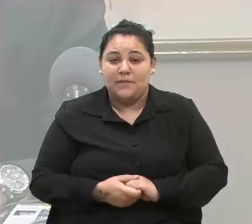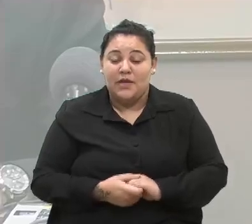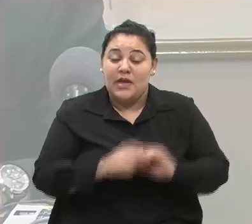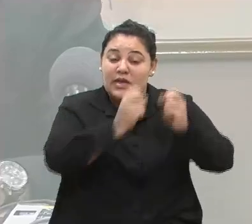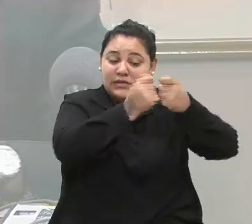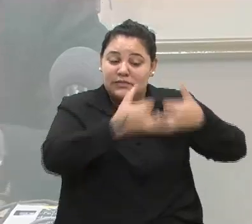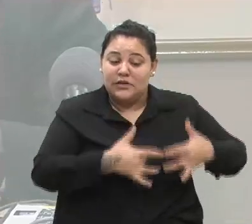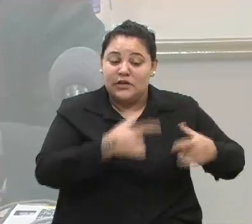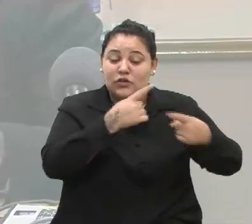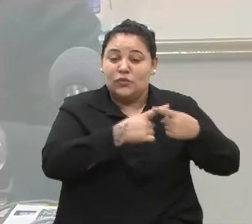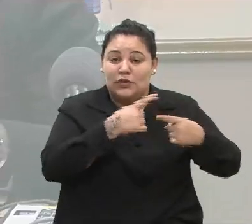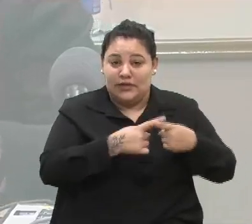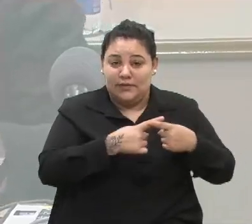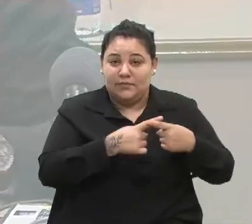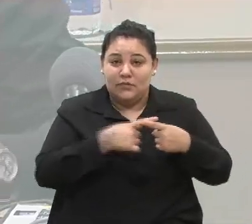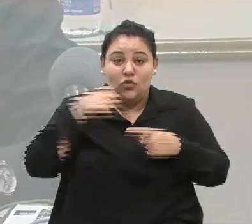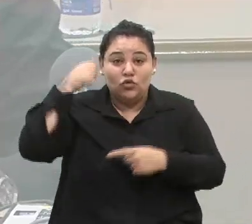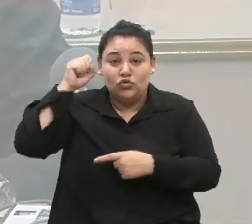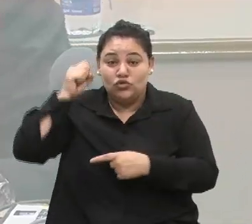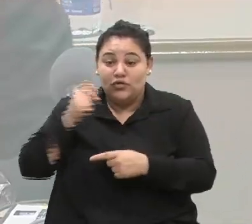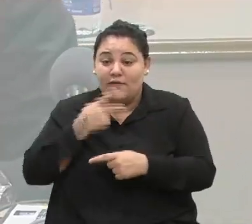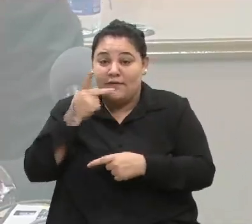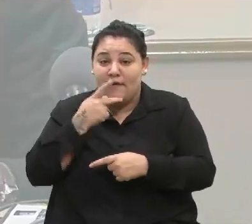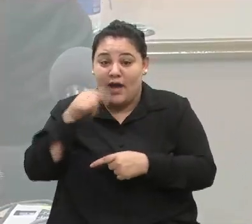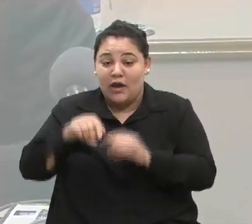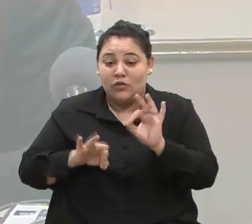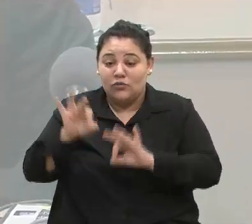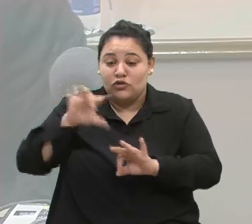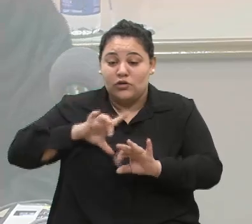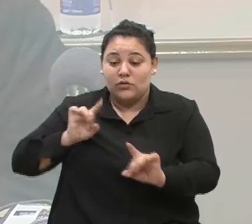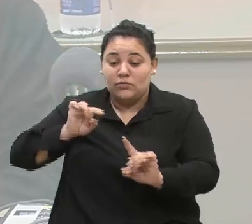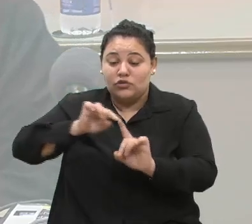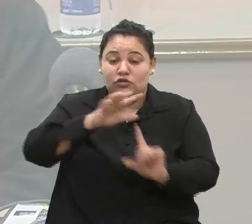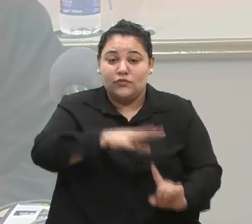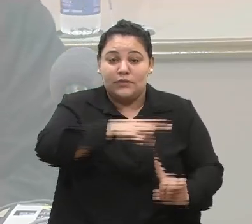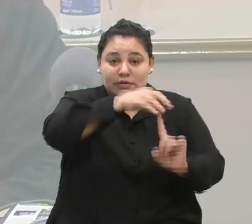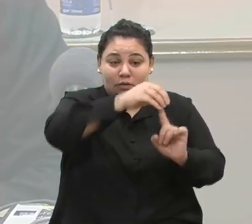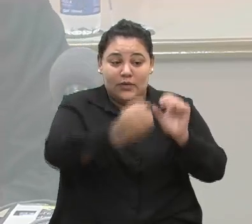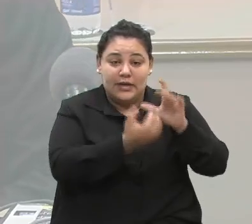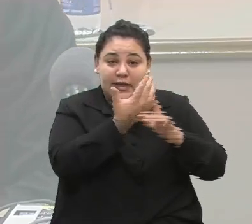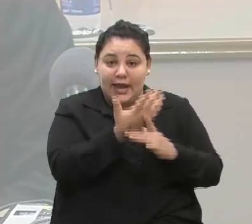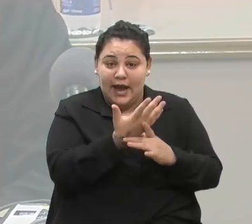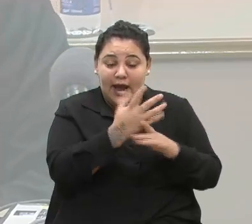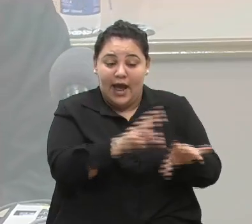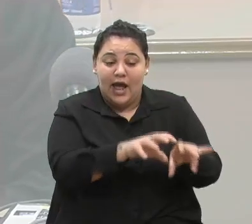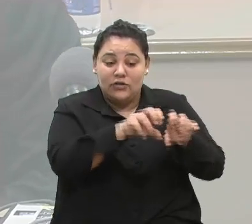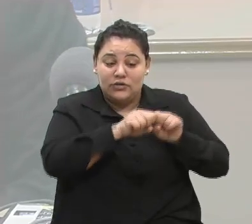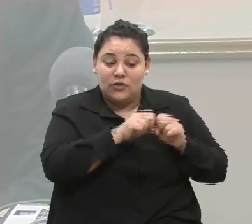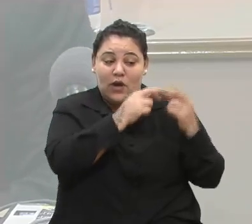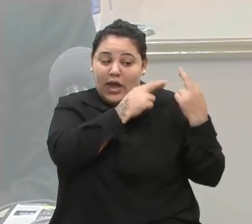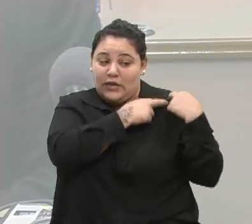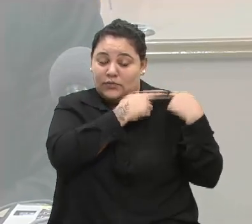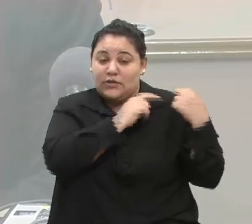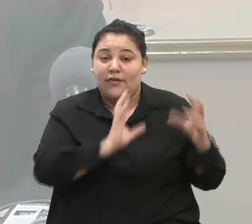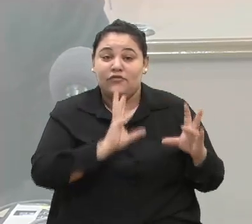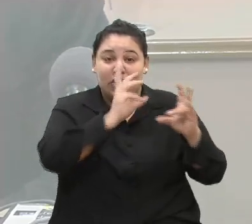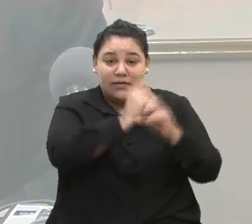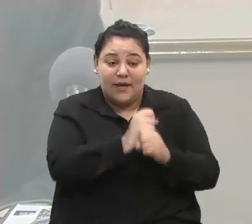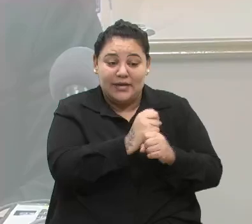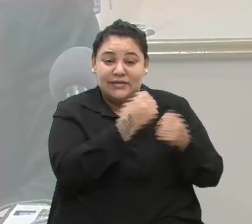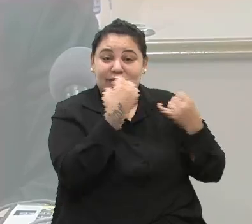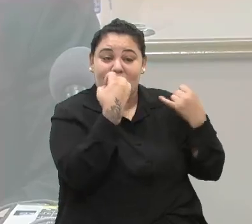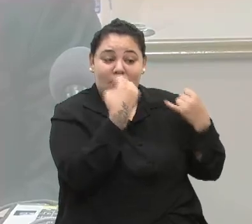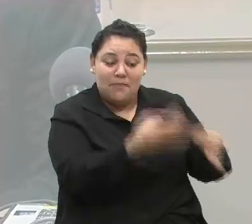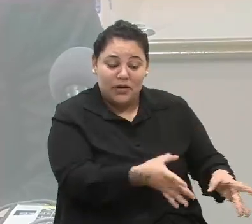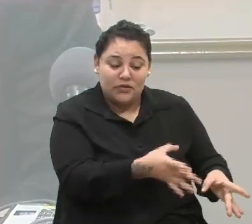de motivos, o autor relata que o projeto tem como objetivo principal promover a adoção responsável de animais abandonados